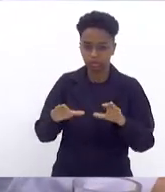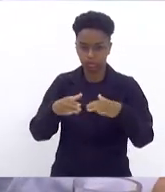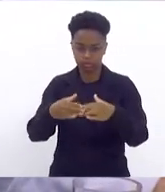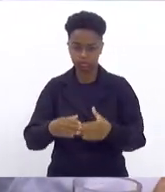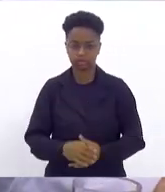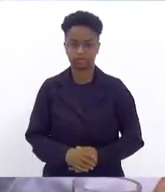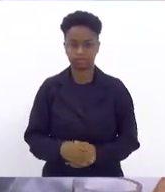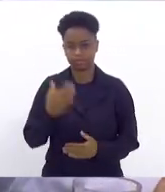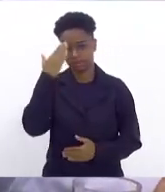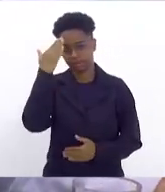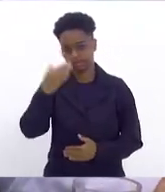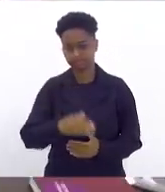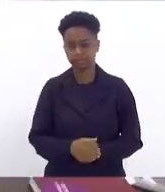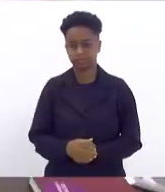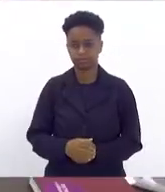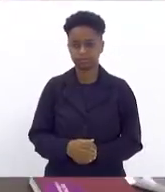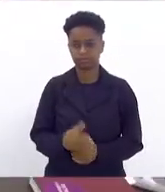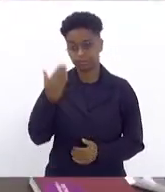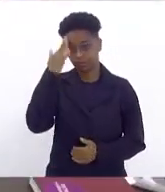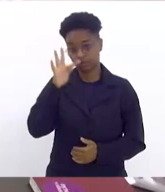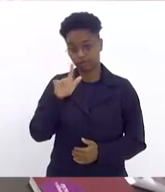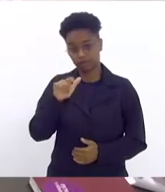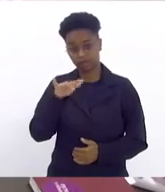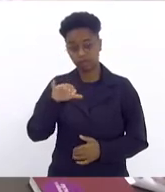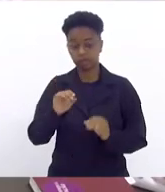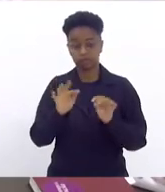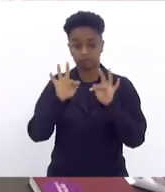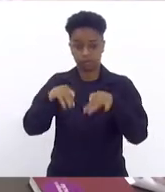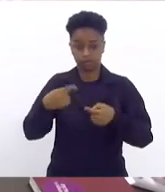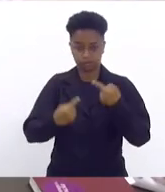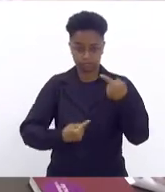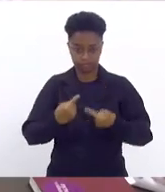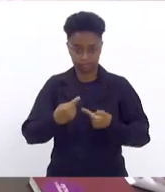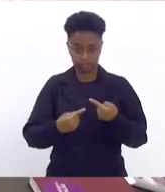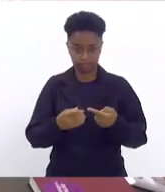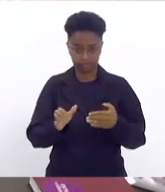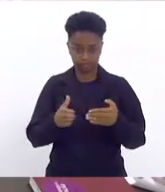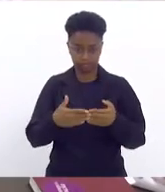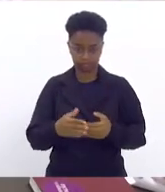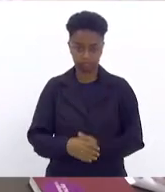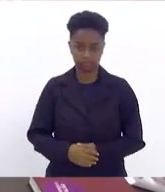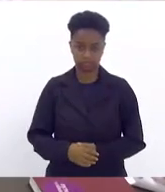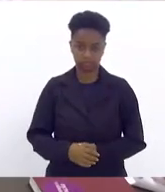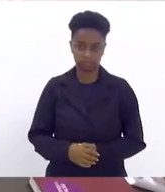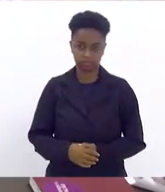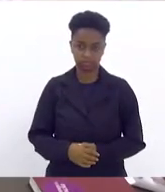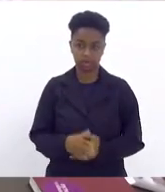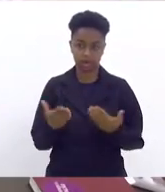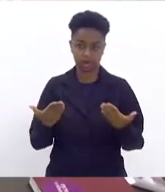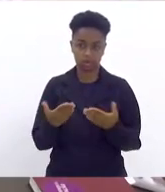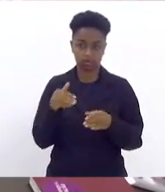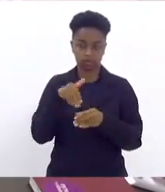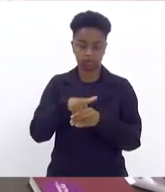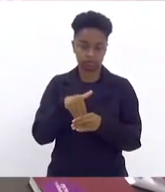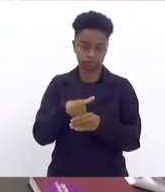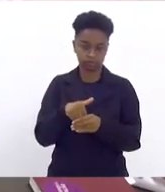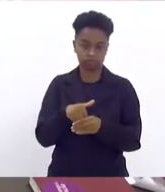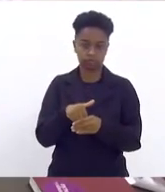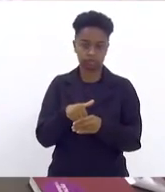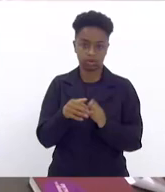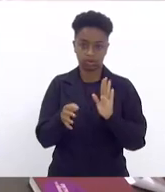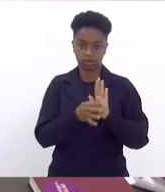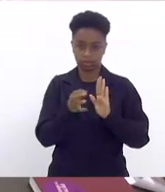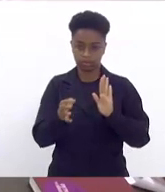obrigado. Agradeço ao deputado Flávio Serafini. Encerrada a discussão, eu coloco o projeto em votação, parecer